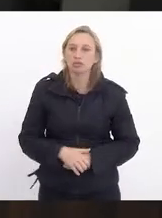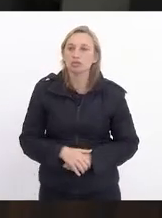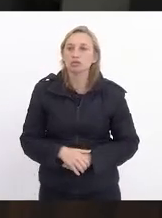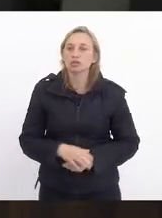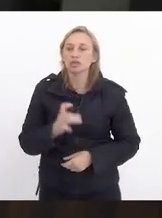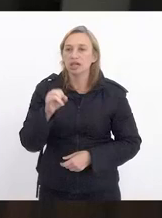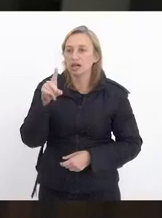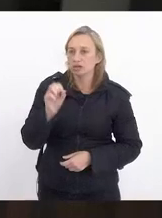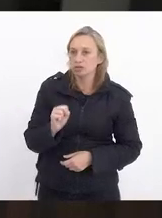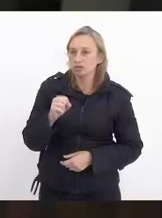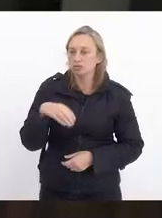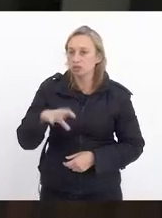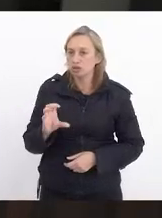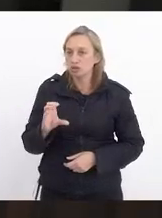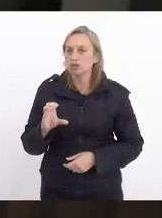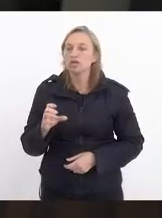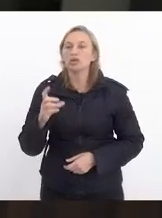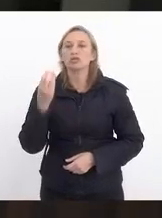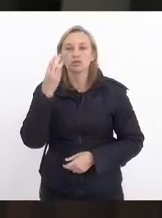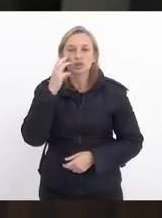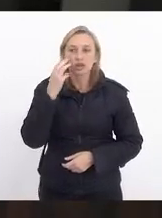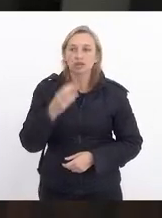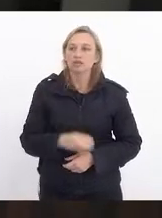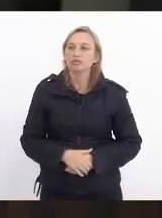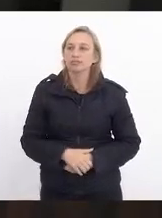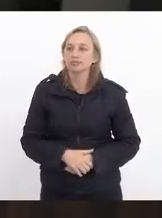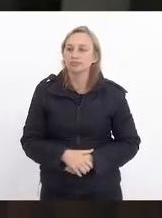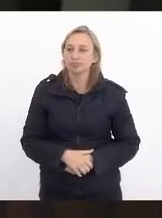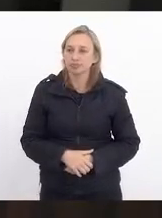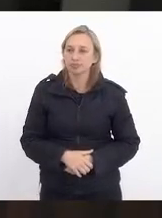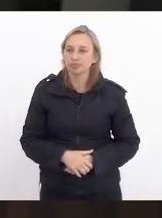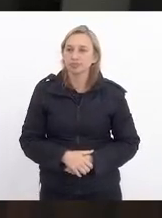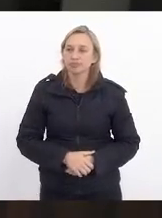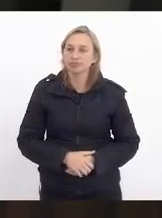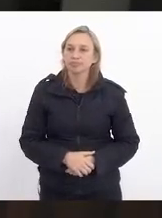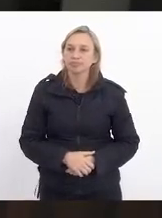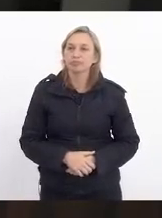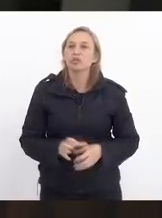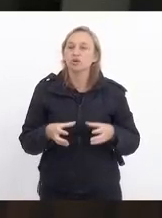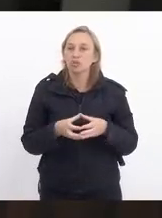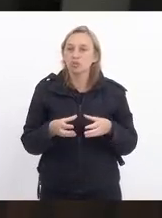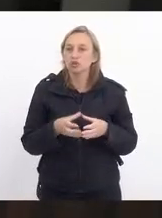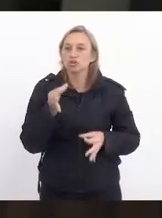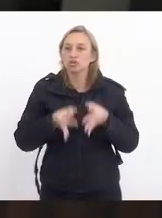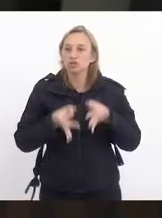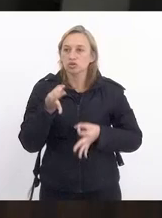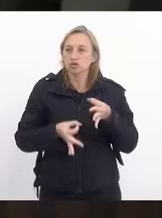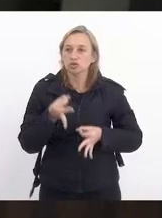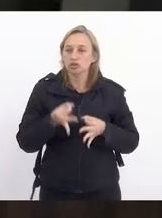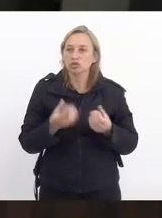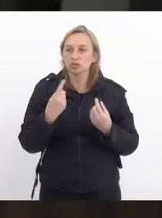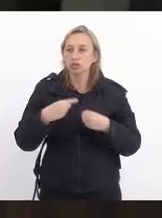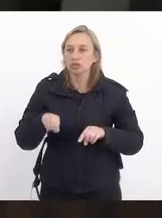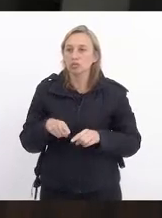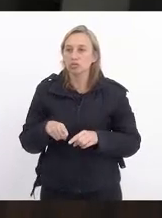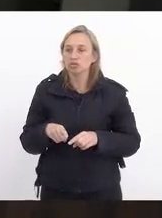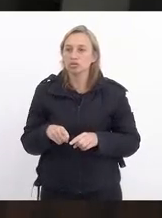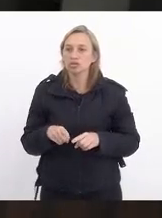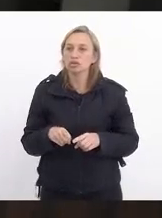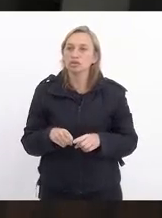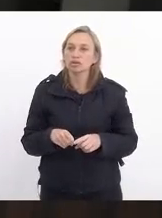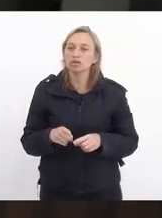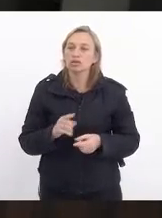Carlos minc waldeck Carneiro pendente de pareceres das comissões condição Justiça de combate às discriminações